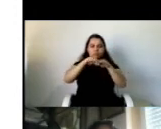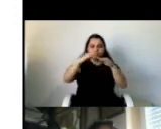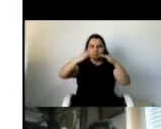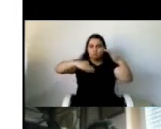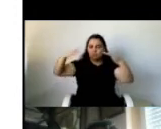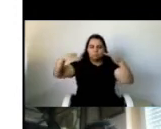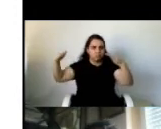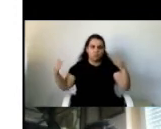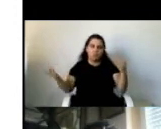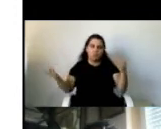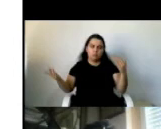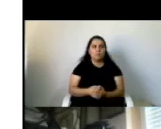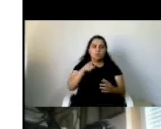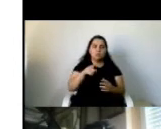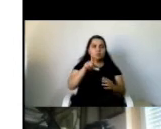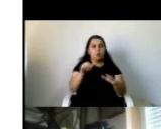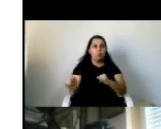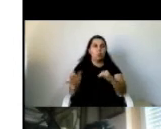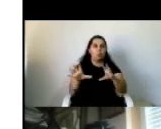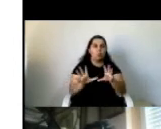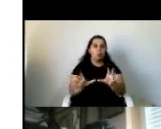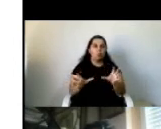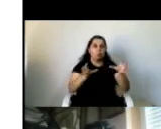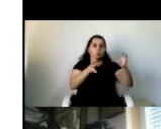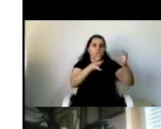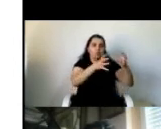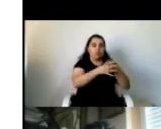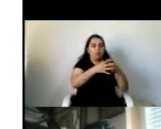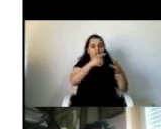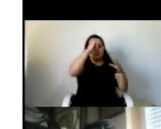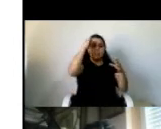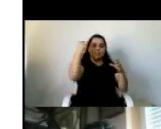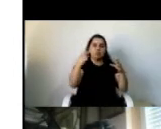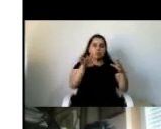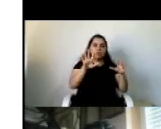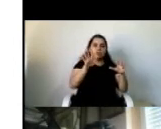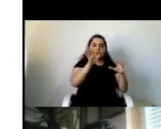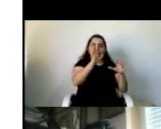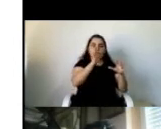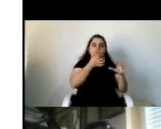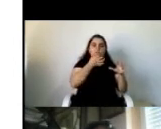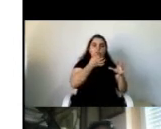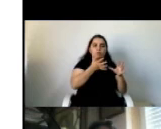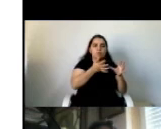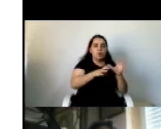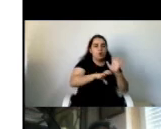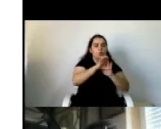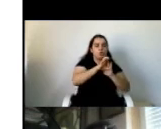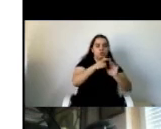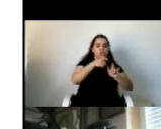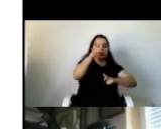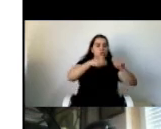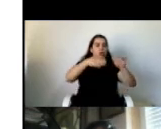no nosso país. Há uma dimensão que normalmente é um bocadinho esquecida quando se fala das condições e dos direitos das pessoas com deficiência ou